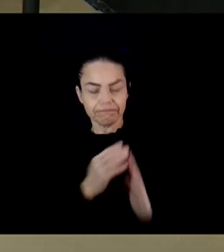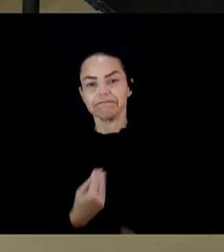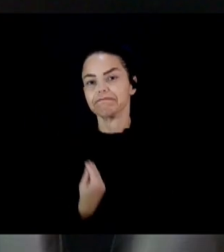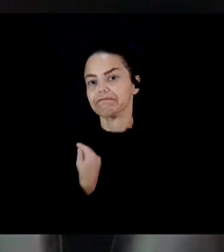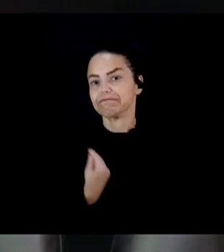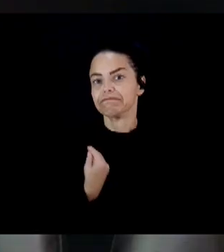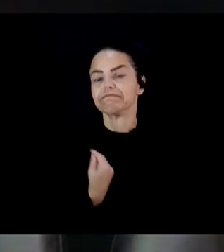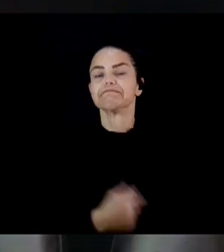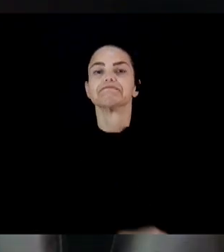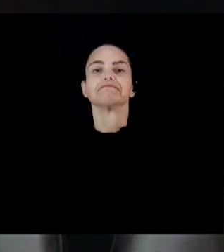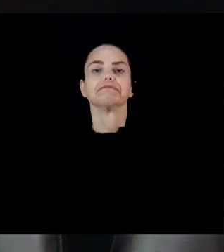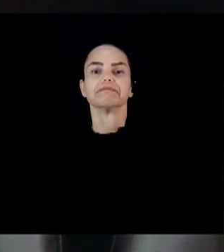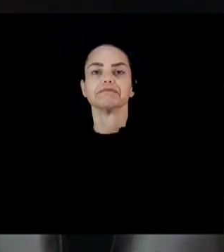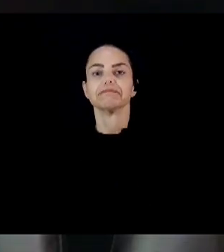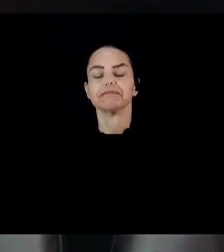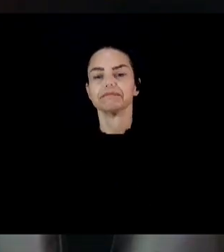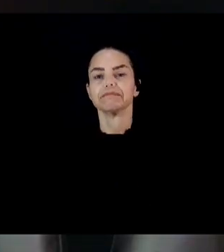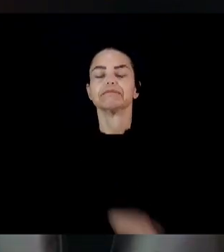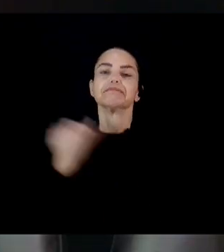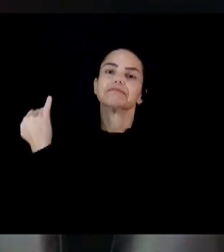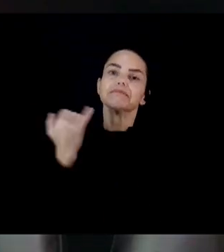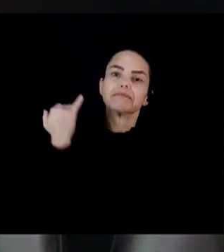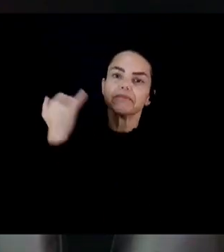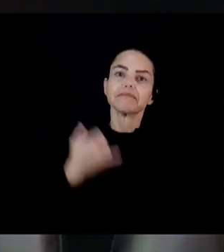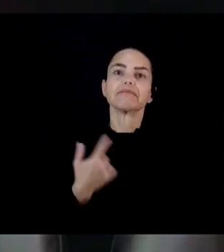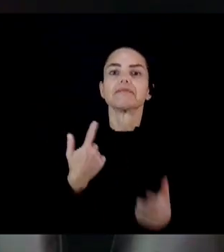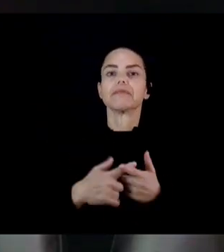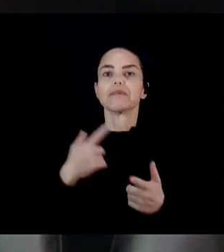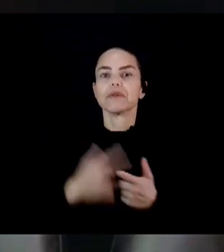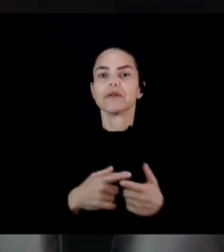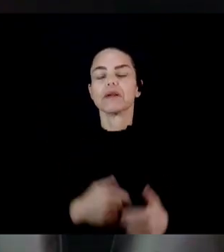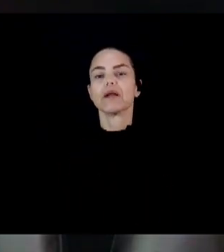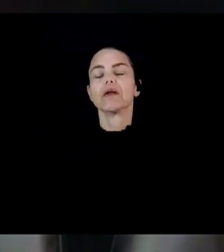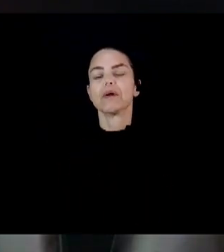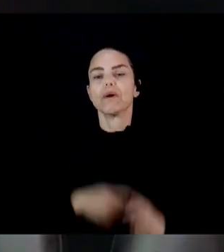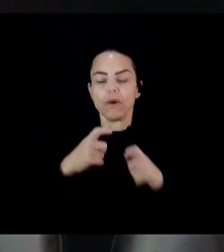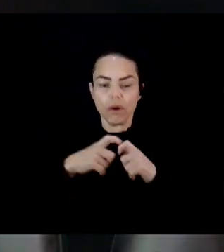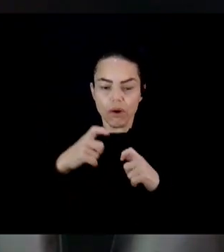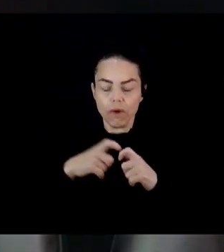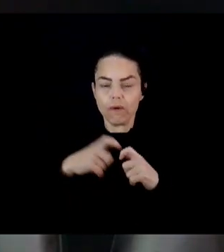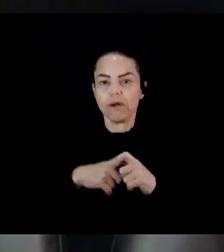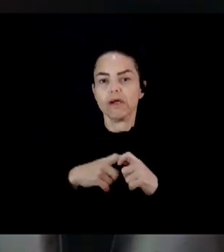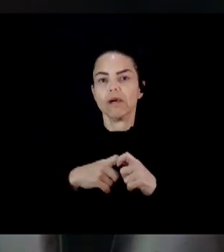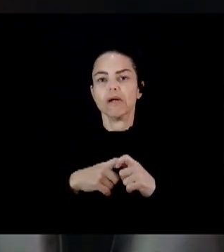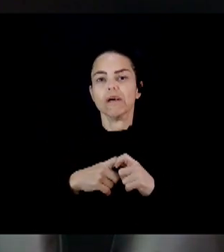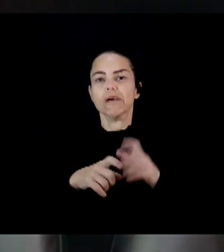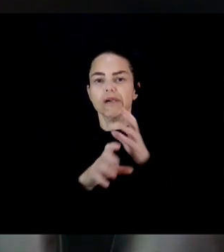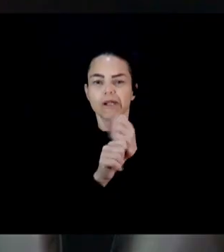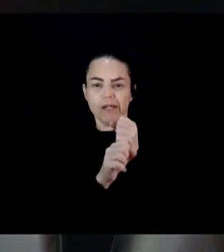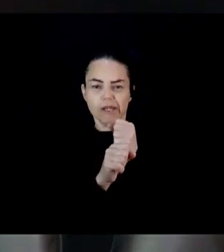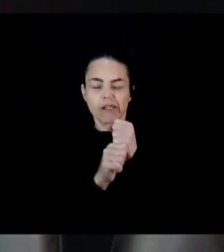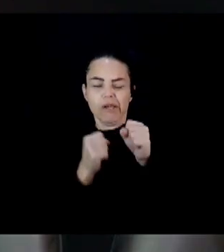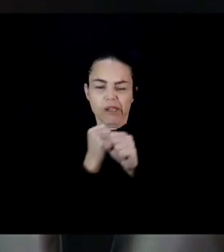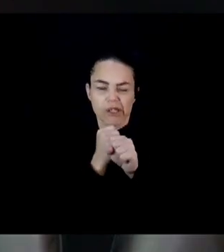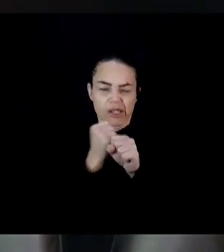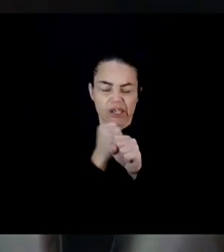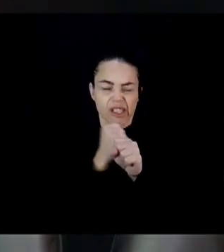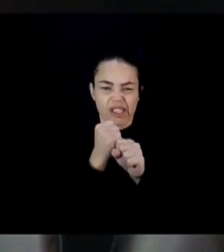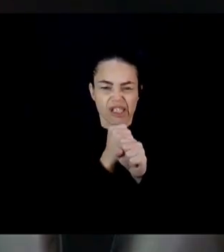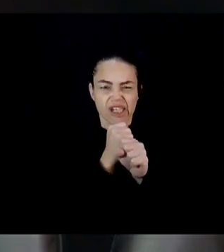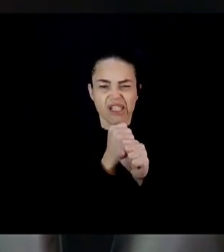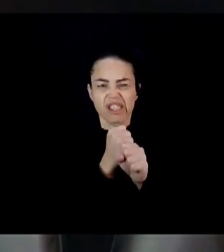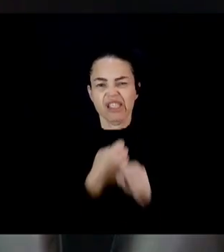Bom, é muito importante porque a medicina, ela acrescentou anos à nossa vida,